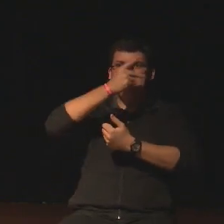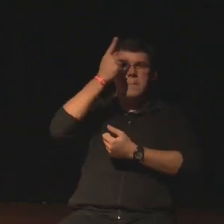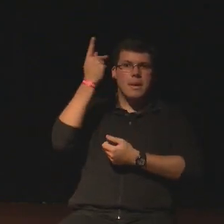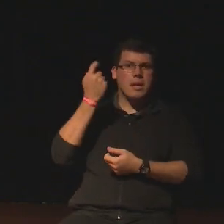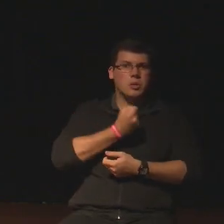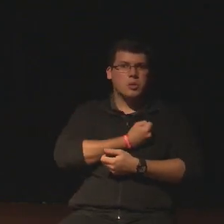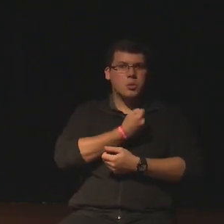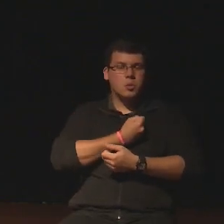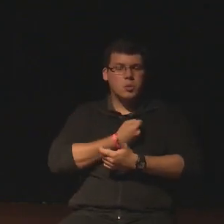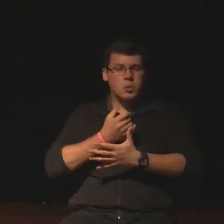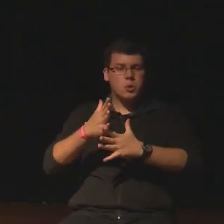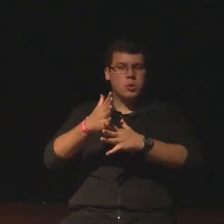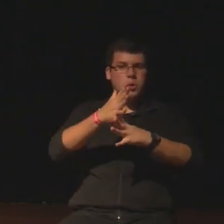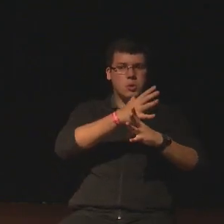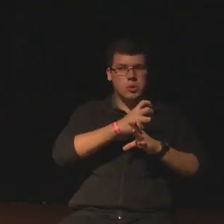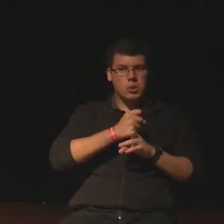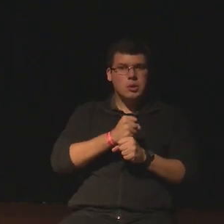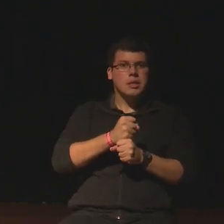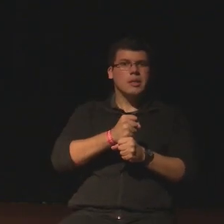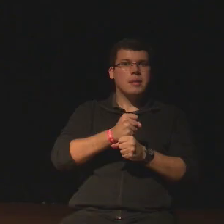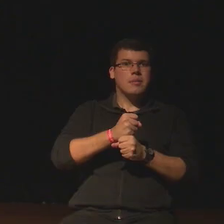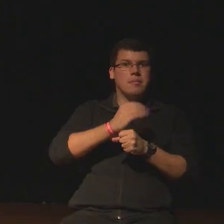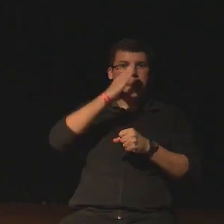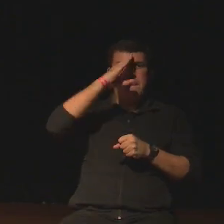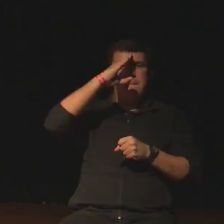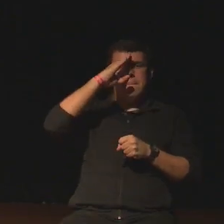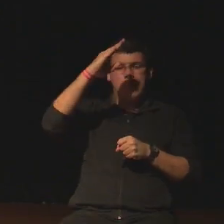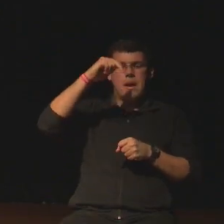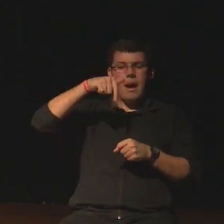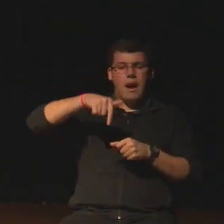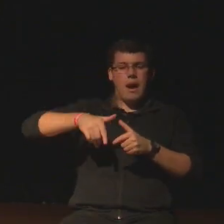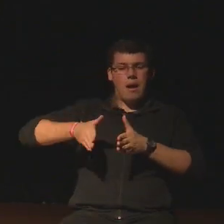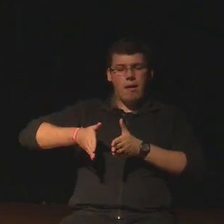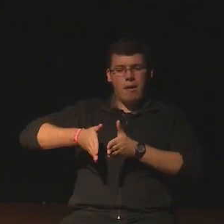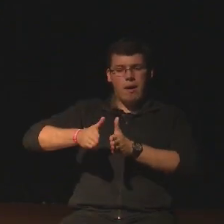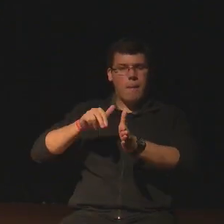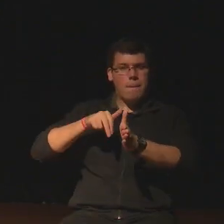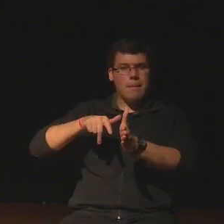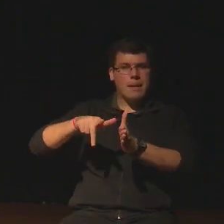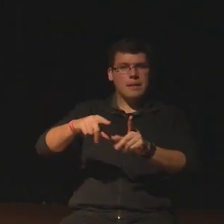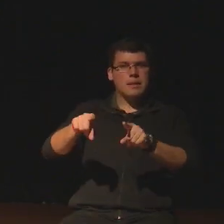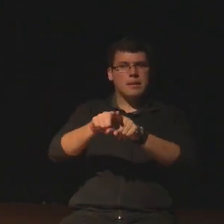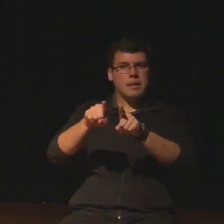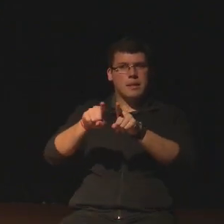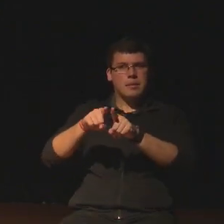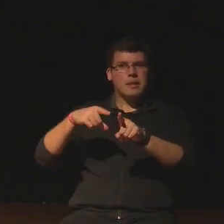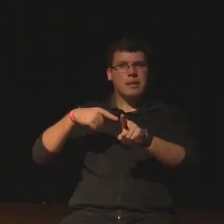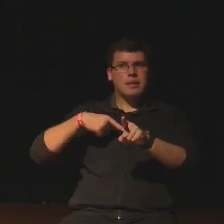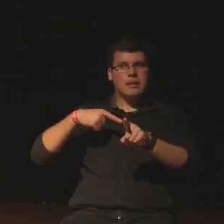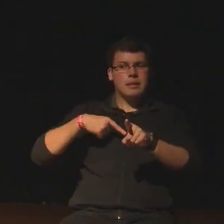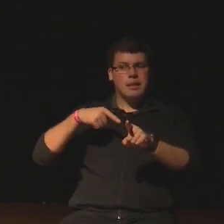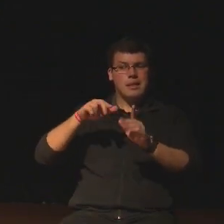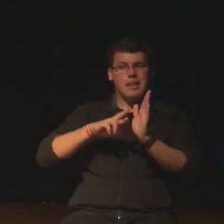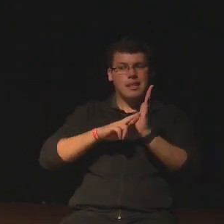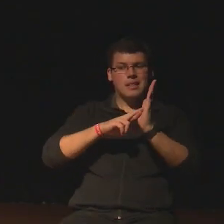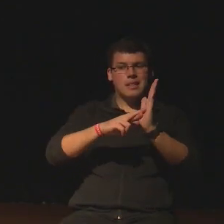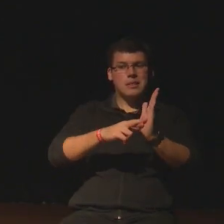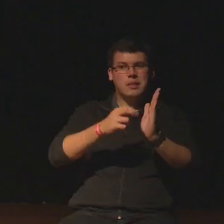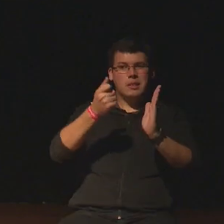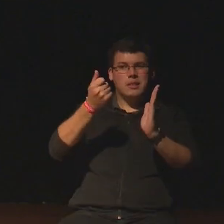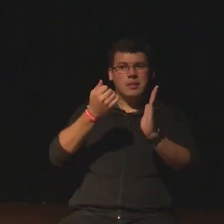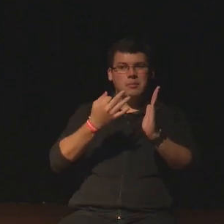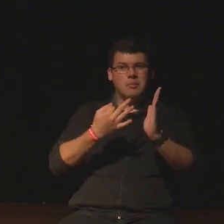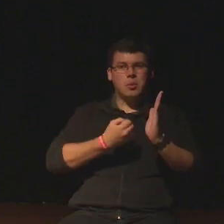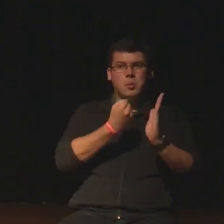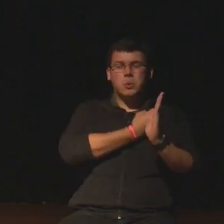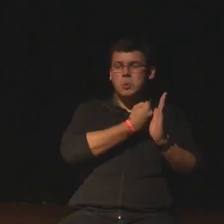no trecho de pedestres, principalmente, e tem uma sinalização no relatório deles sobre o